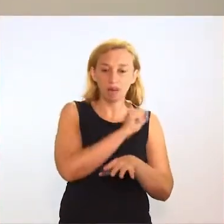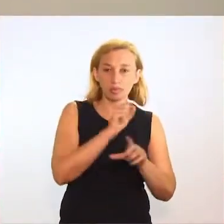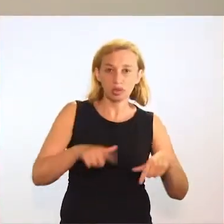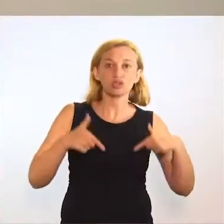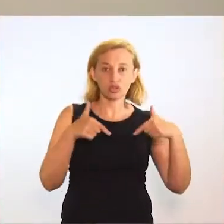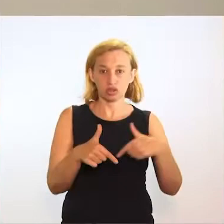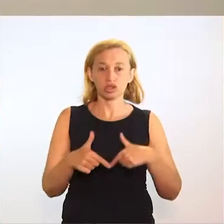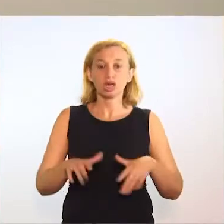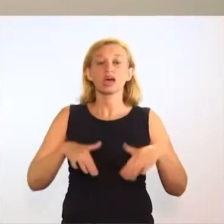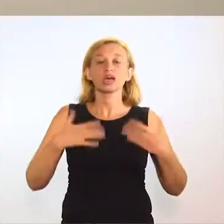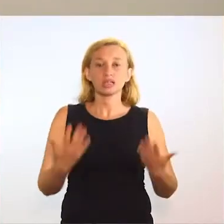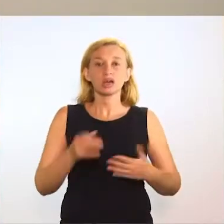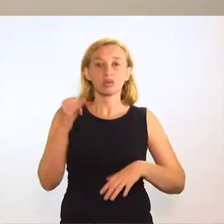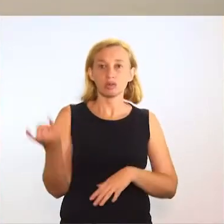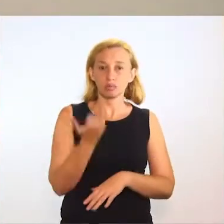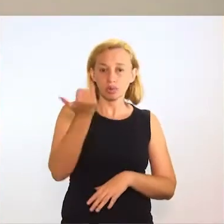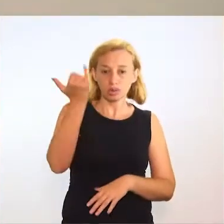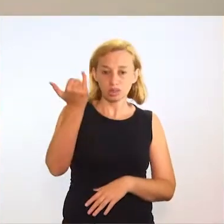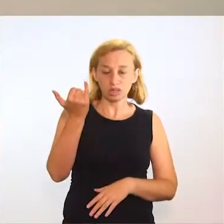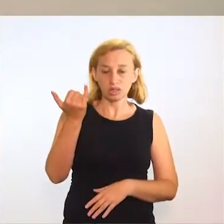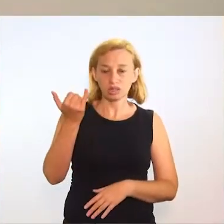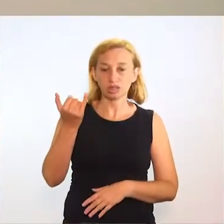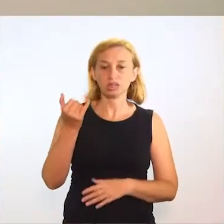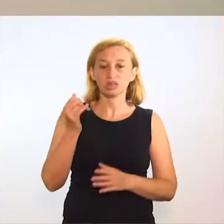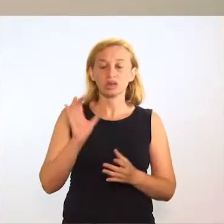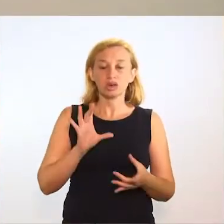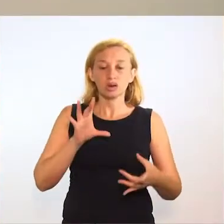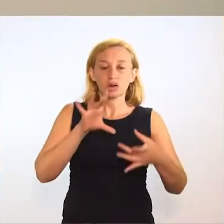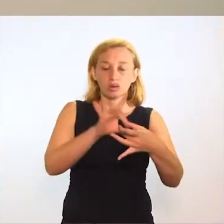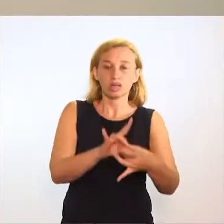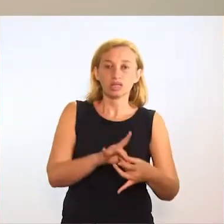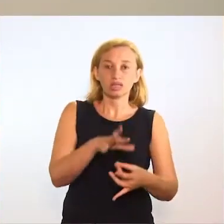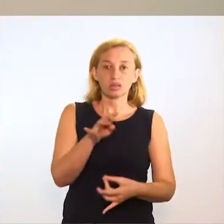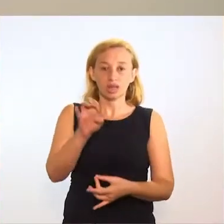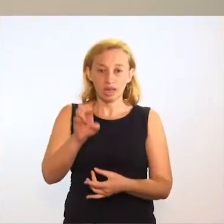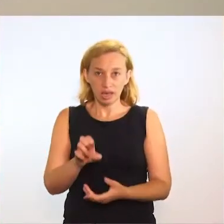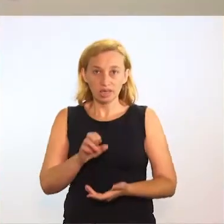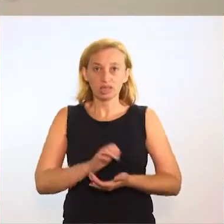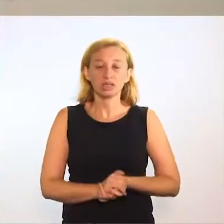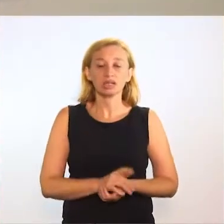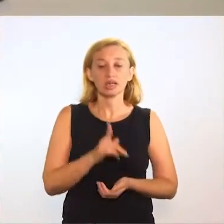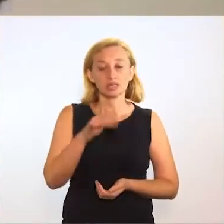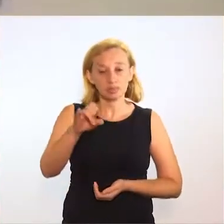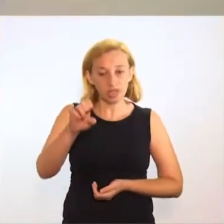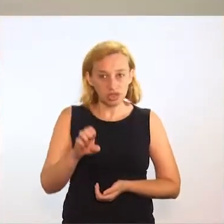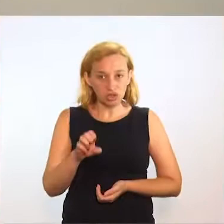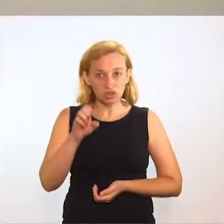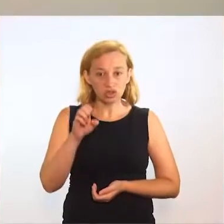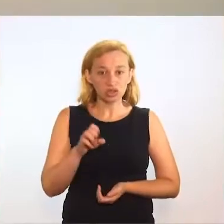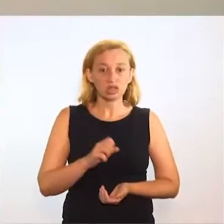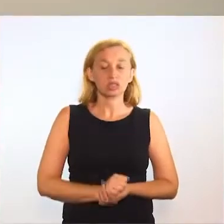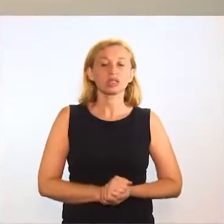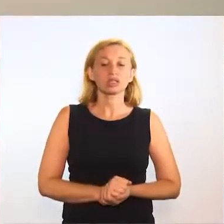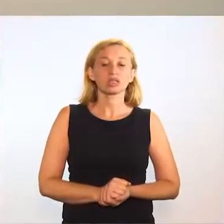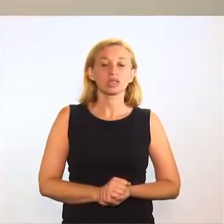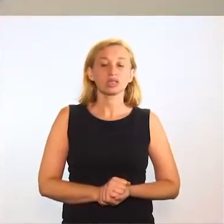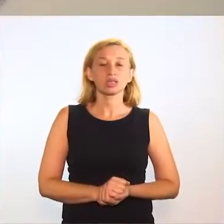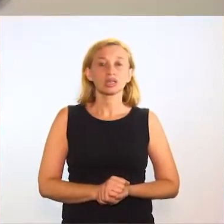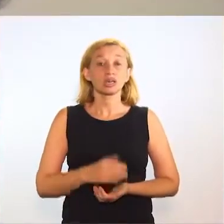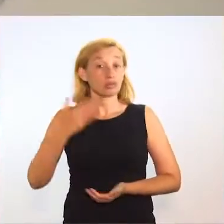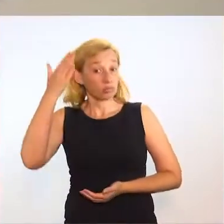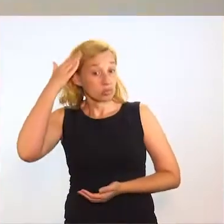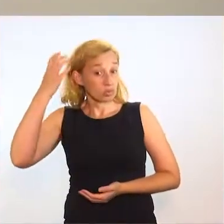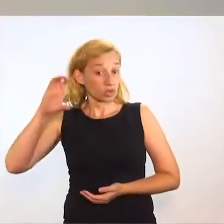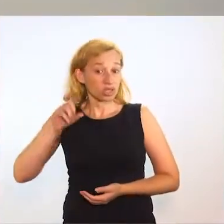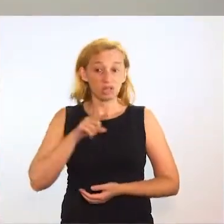consegue alcançar mais rápido, né? Então, foi muito importante contar com essas redes. E, para mim, está vinculado às Flange, né? Que às vezes até a